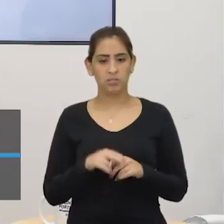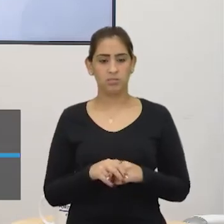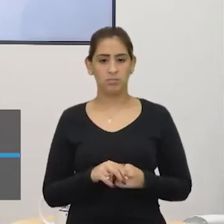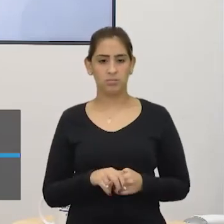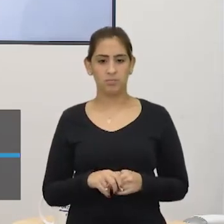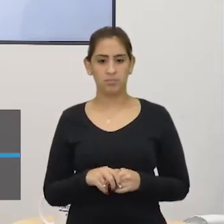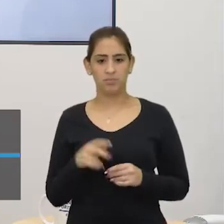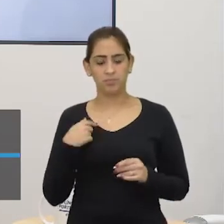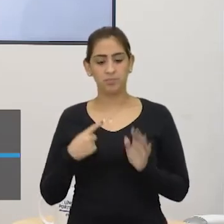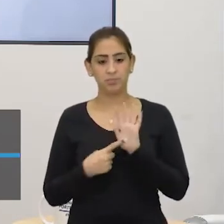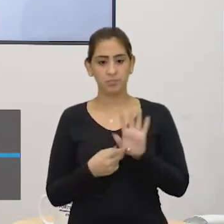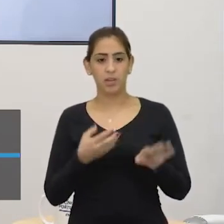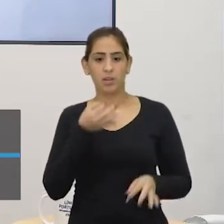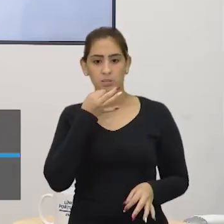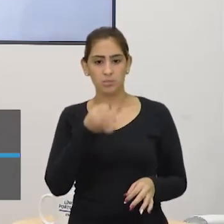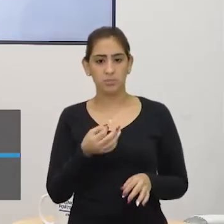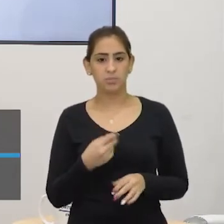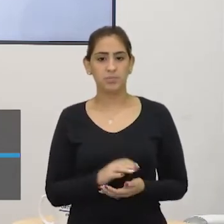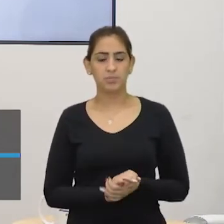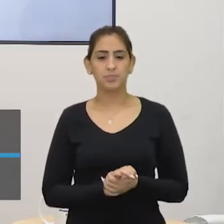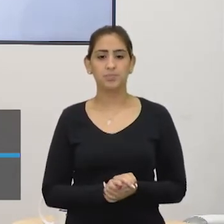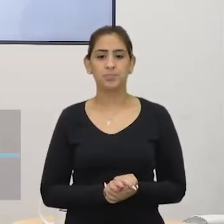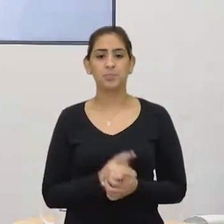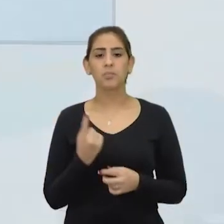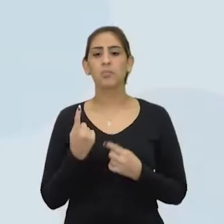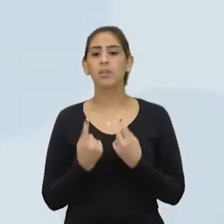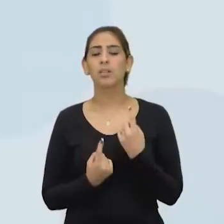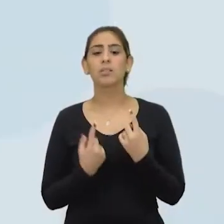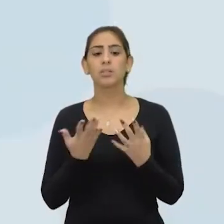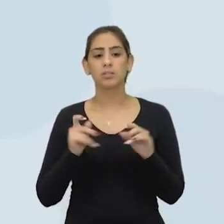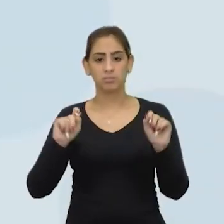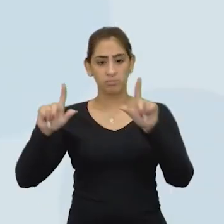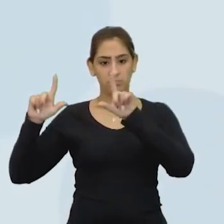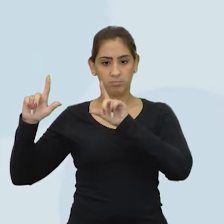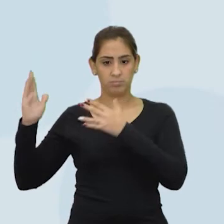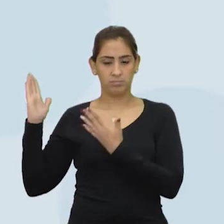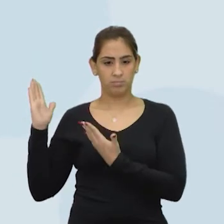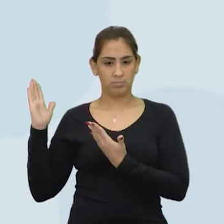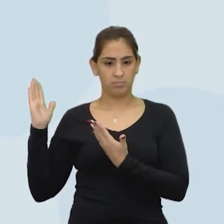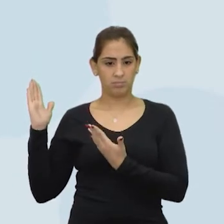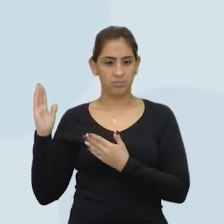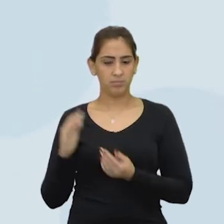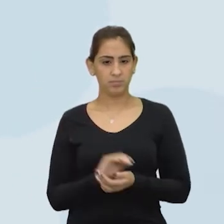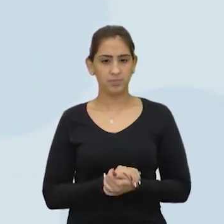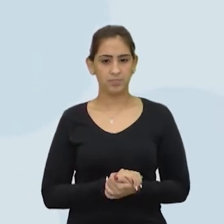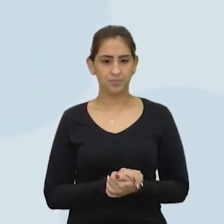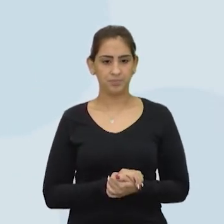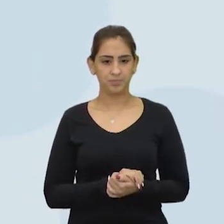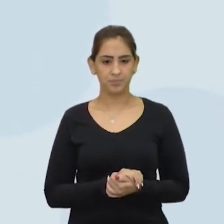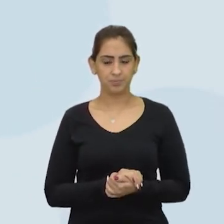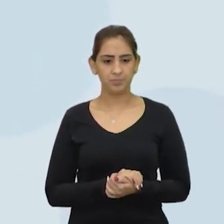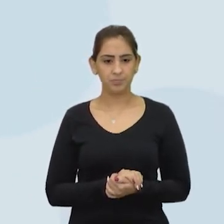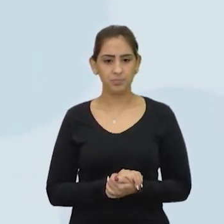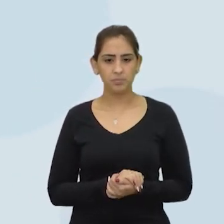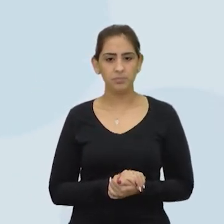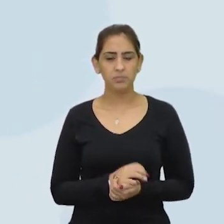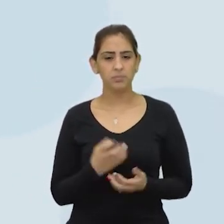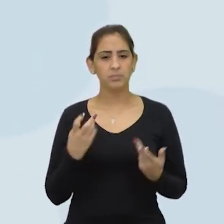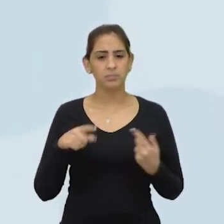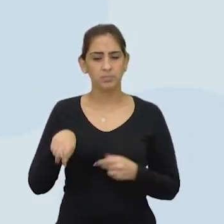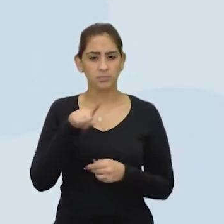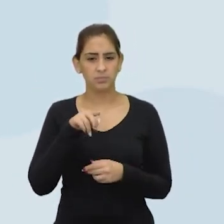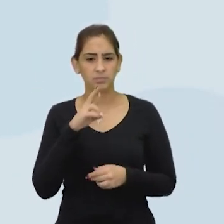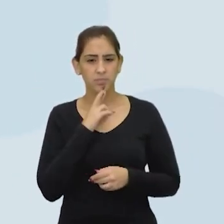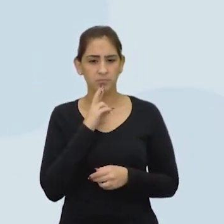podermos seguir adiante. Então, primeiramente na tela, para podermos avançar, vamos dar um passinho para trás e eu queria que vocês respondessem